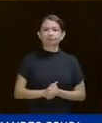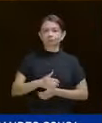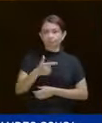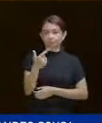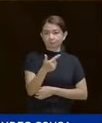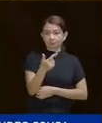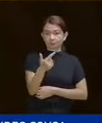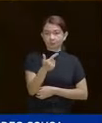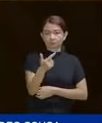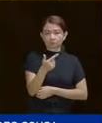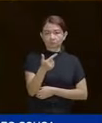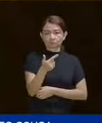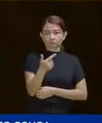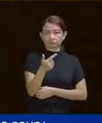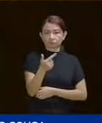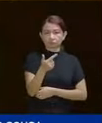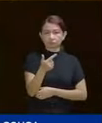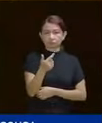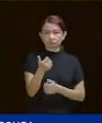suplente ela renunciou